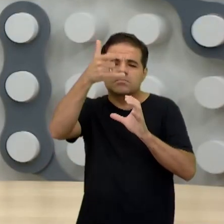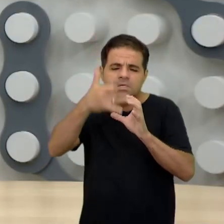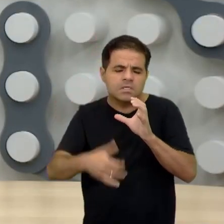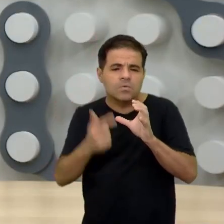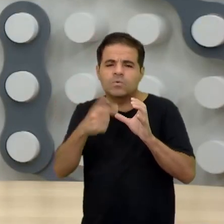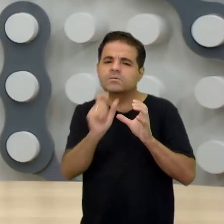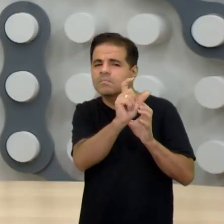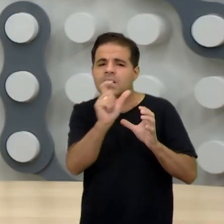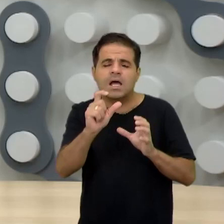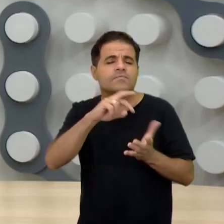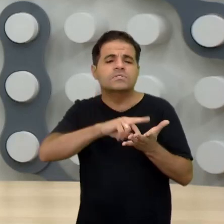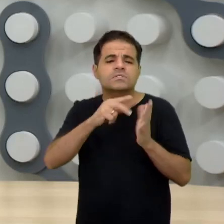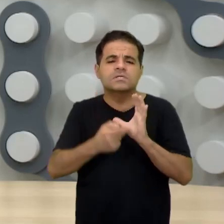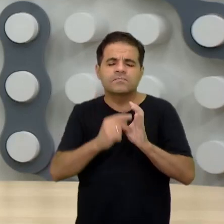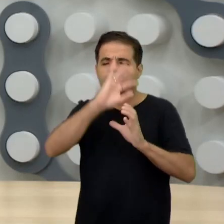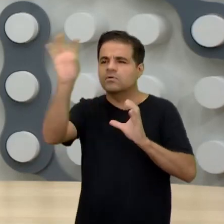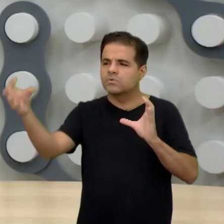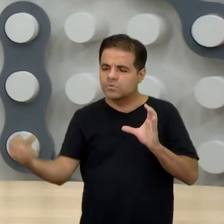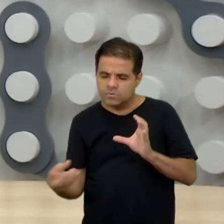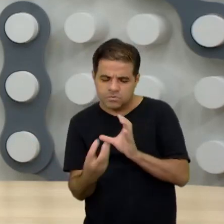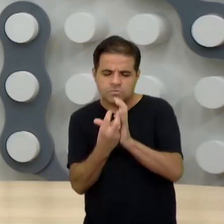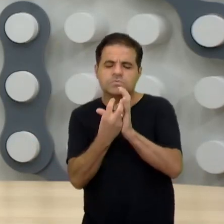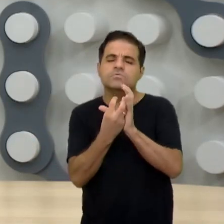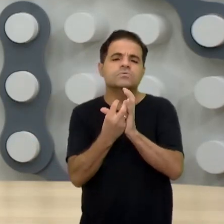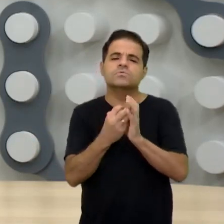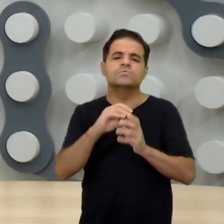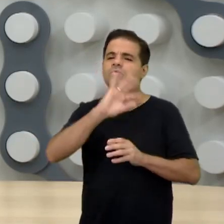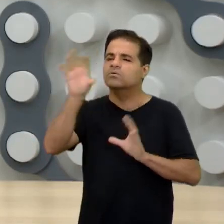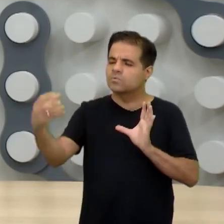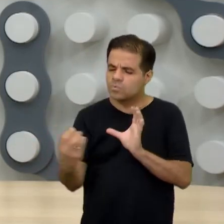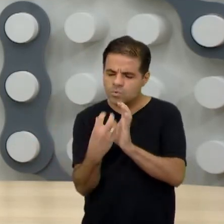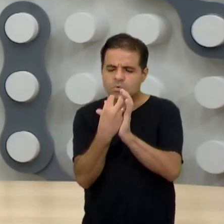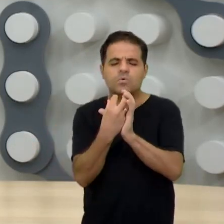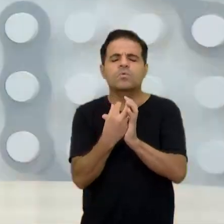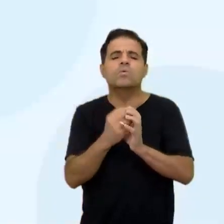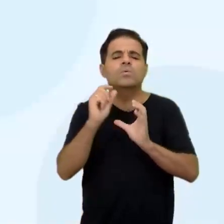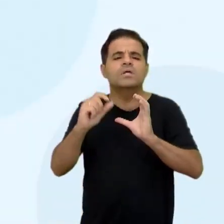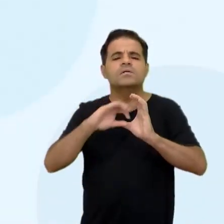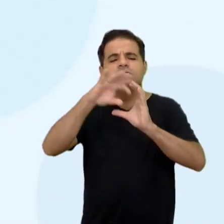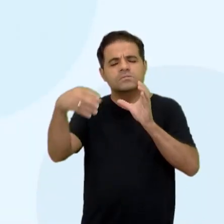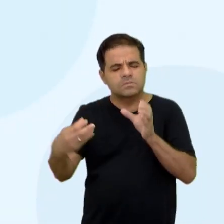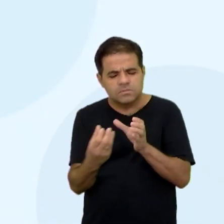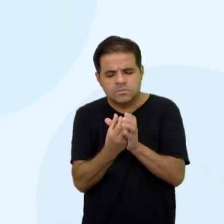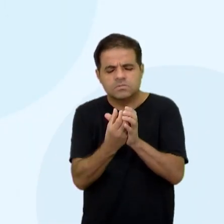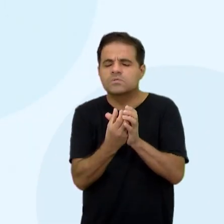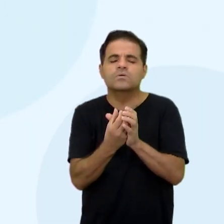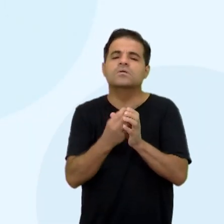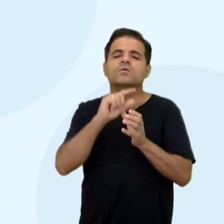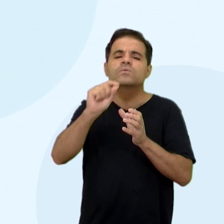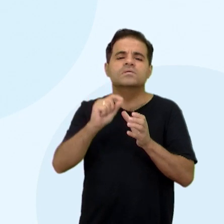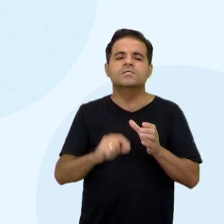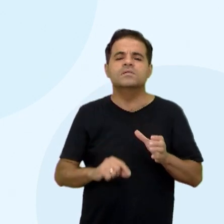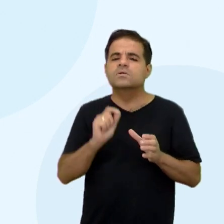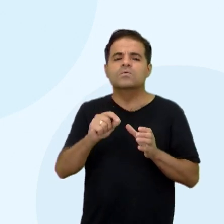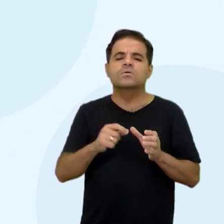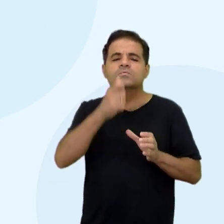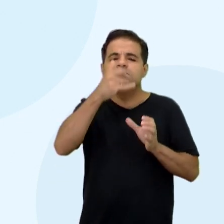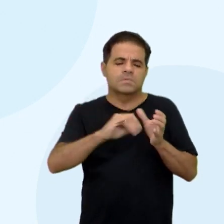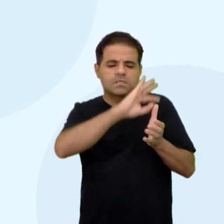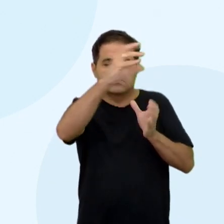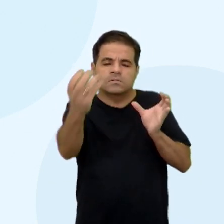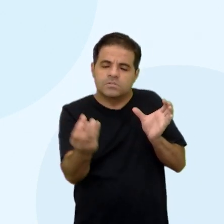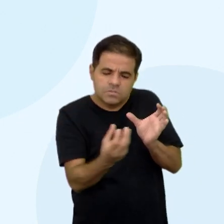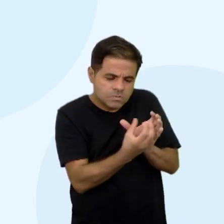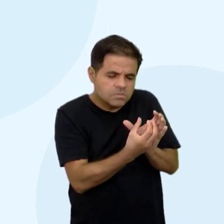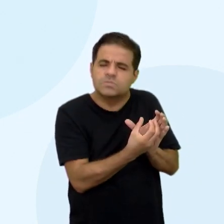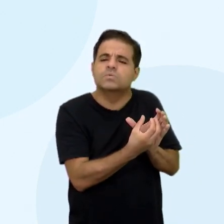outras palavras, né? Mas em algum momento eles vão falar com vocês sobre o que é curadoria. Vamos lá. O que é curadoria? De